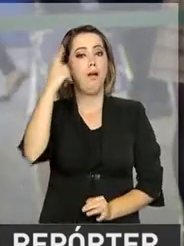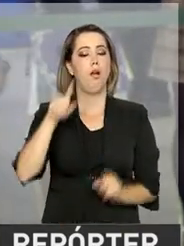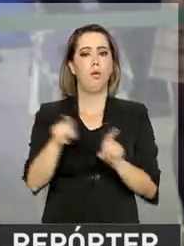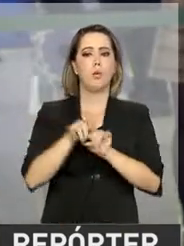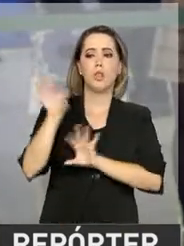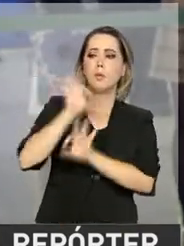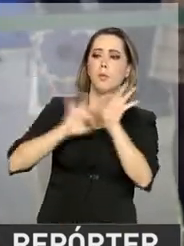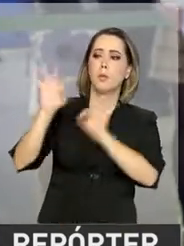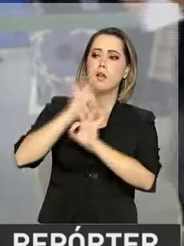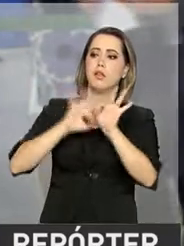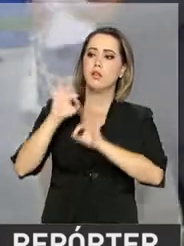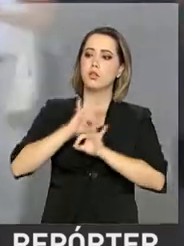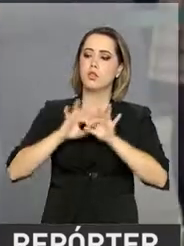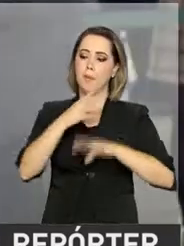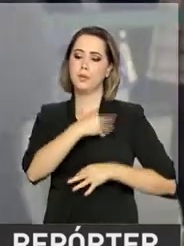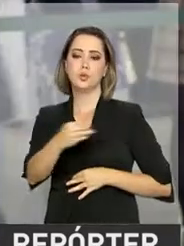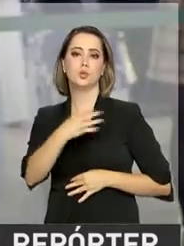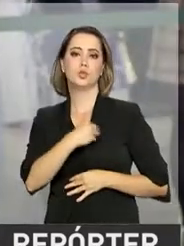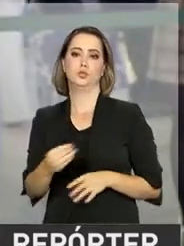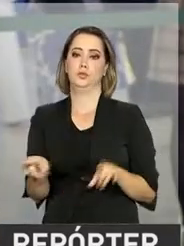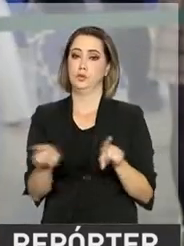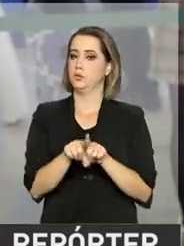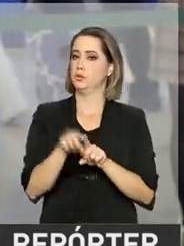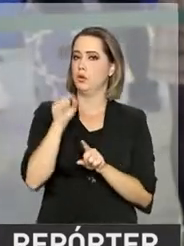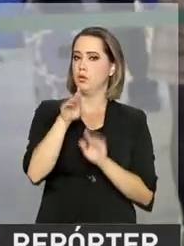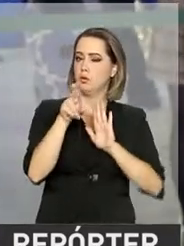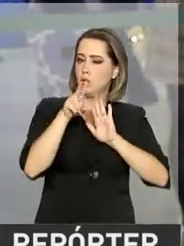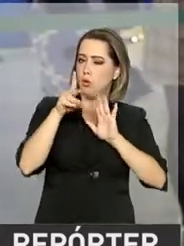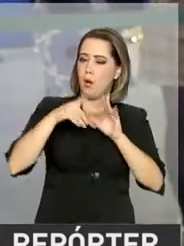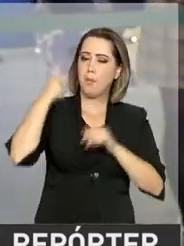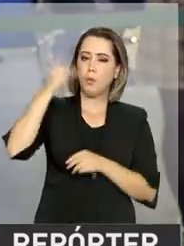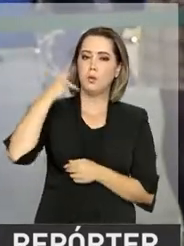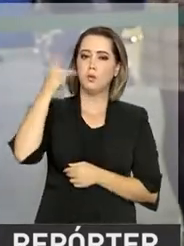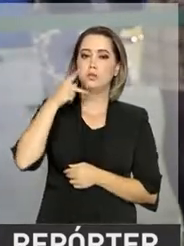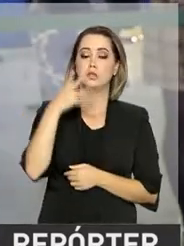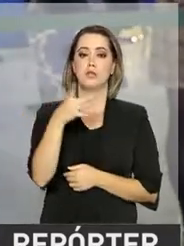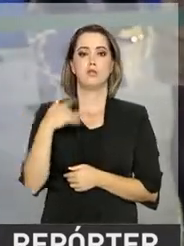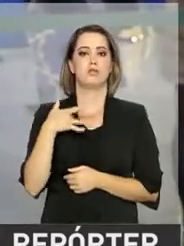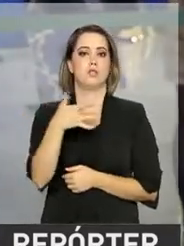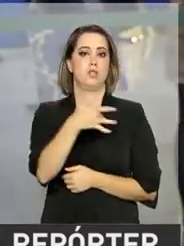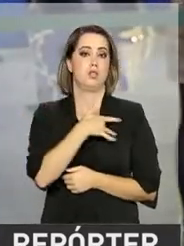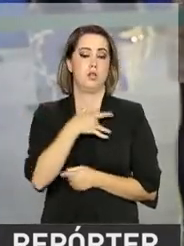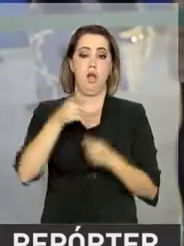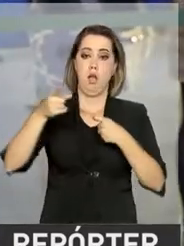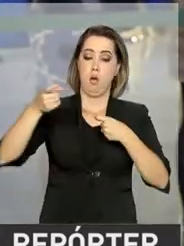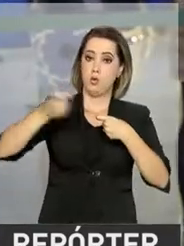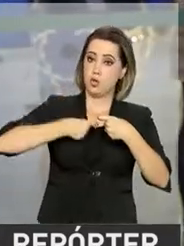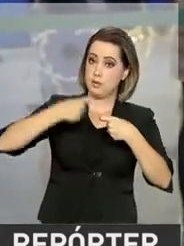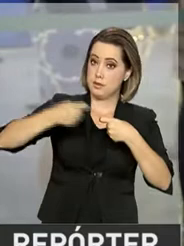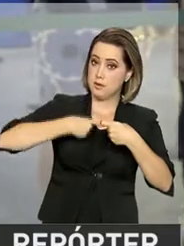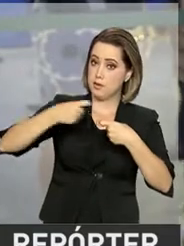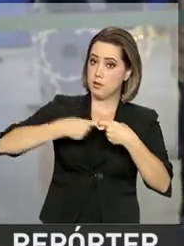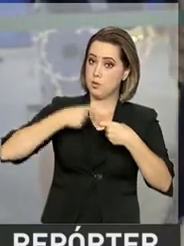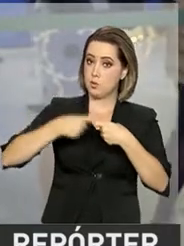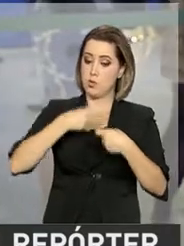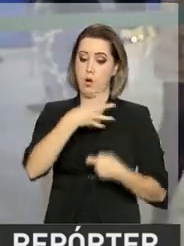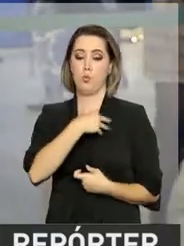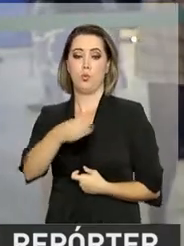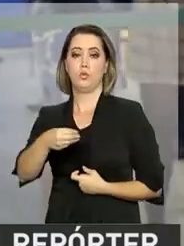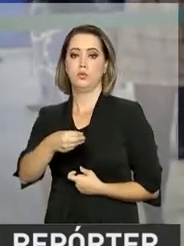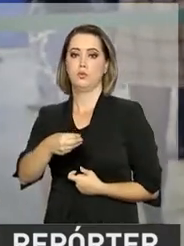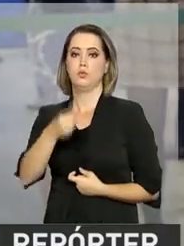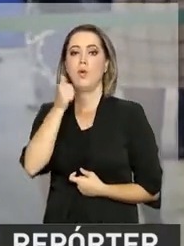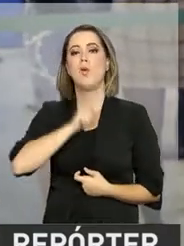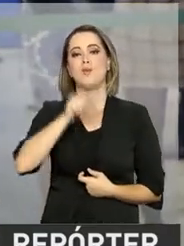planejamento reprodutivo. As medidas fazem parte da Política Nacional de Saúde Sexual e Reprodutiva da Mulher. Pelas